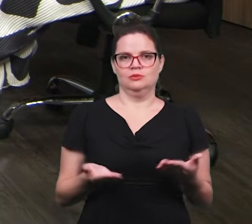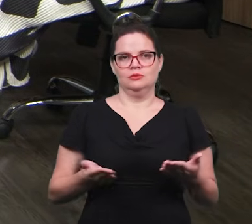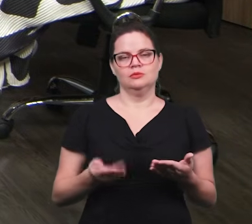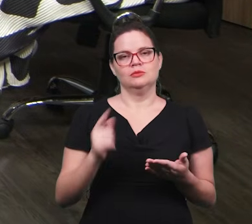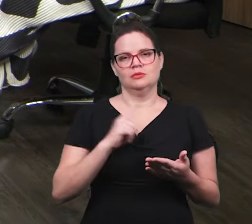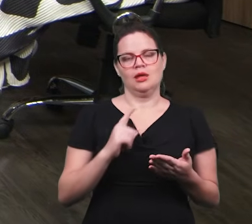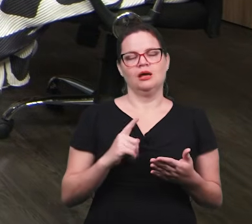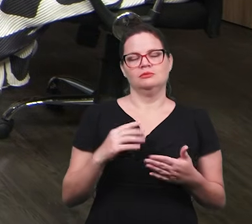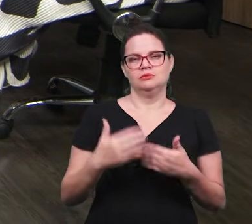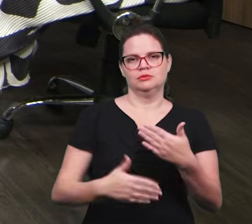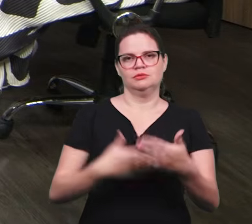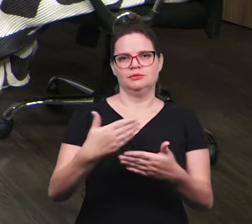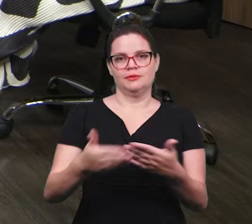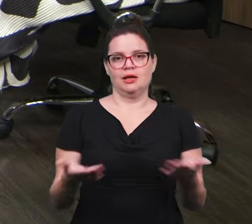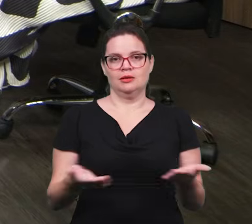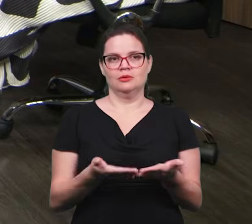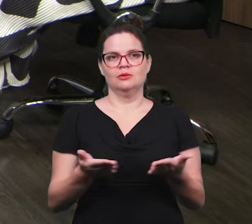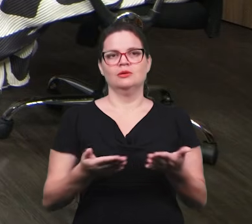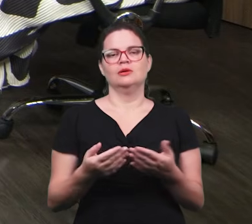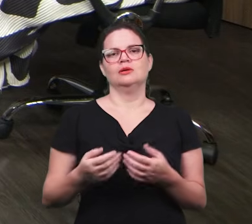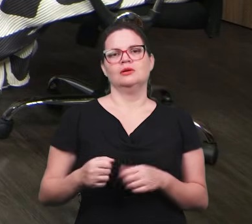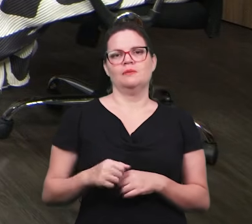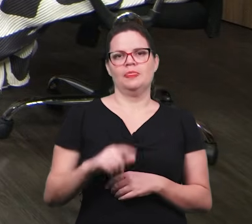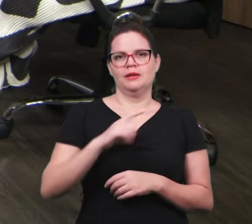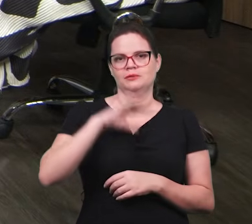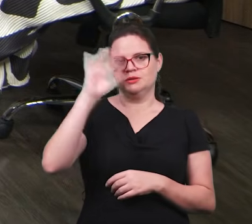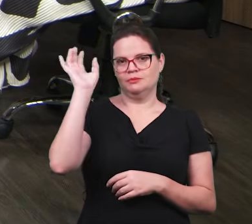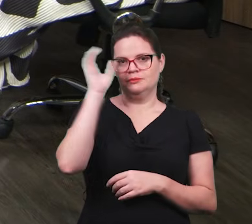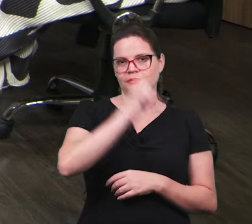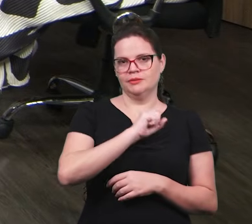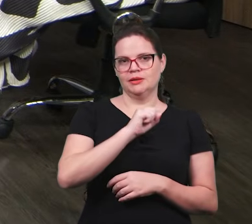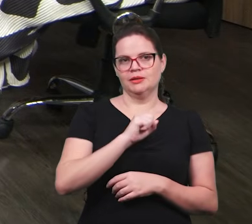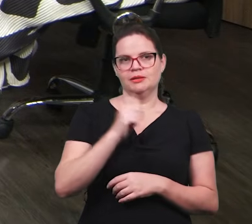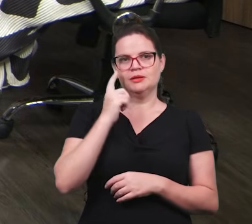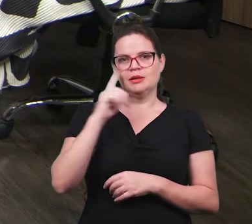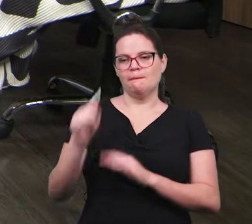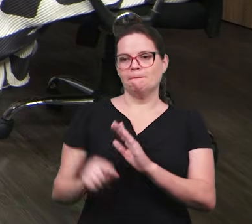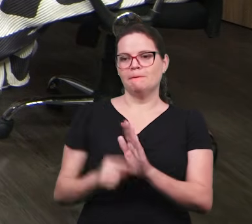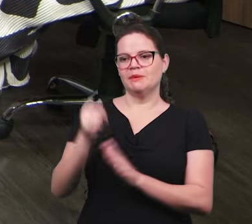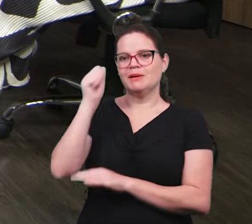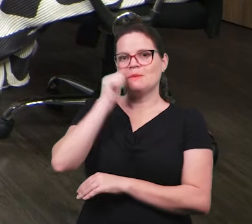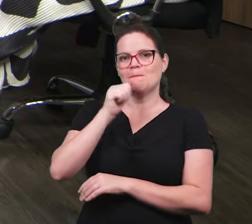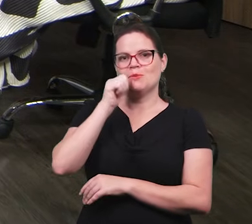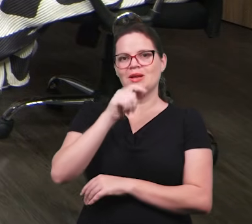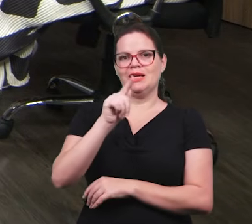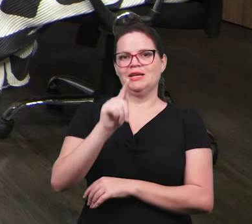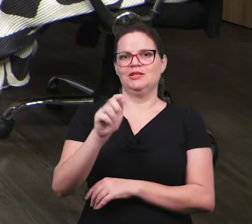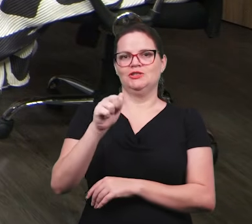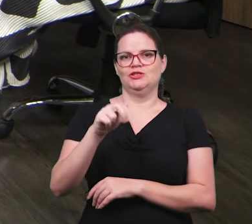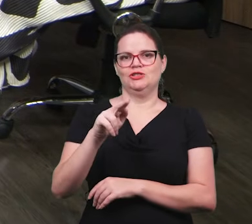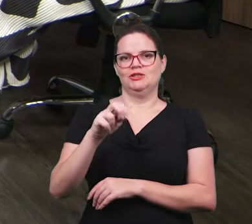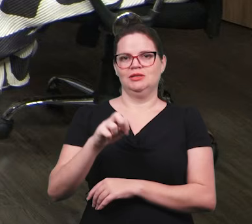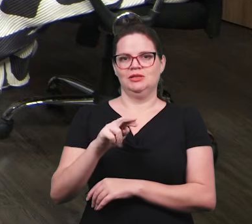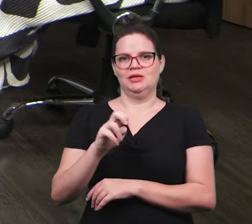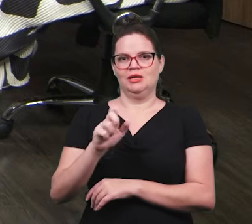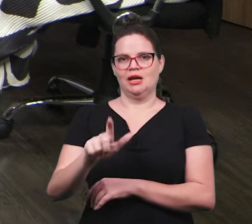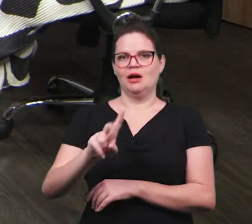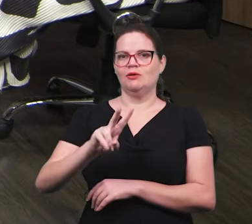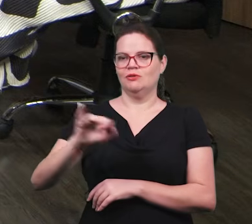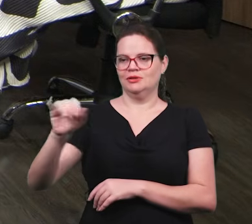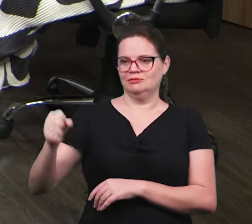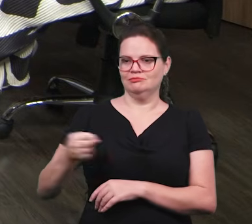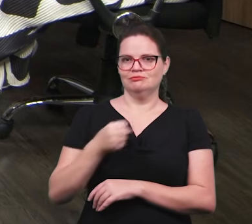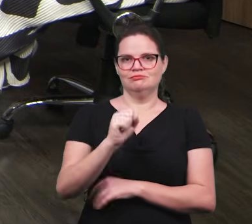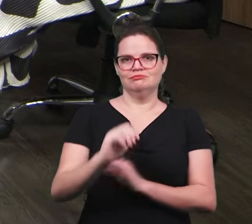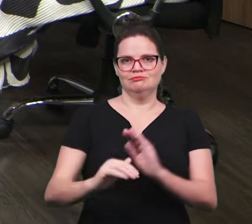processo, né? Inclusive, nós estamos agora nos dias, a primeira general do Exército vai ser promovida, já foi